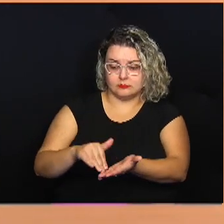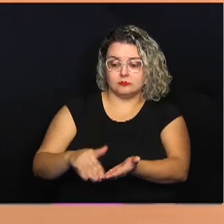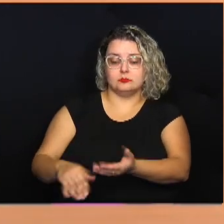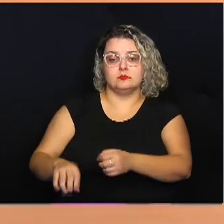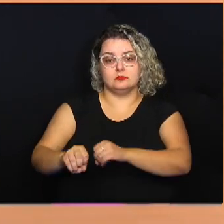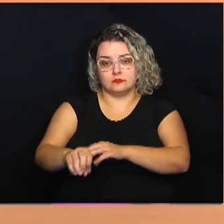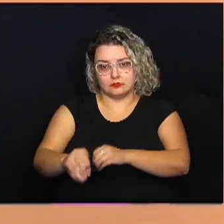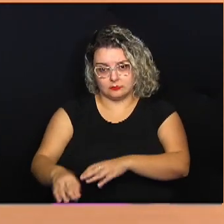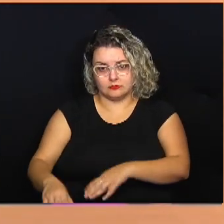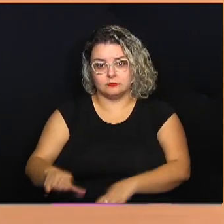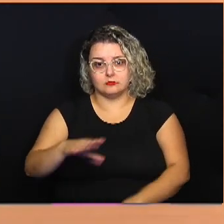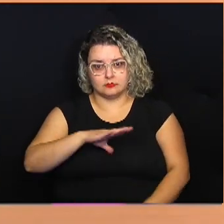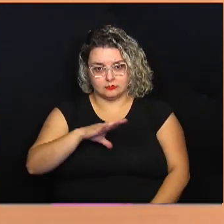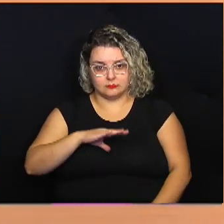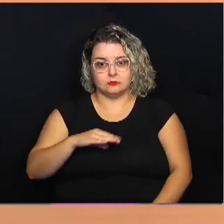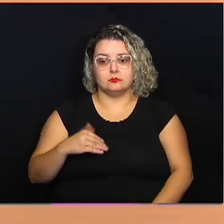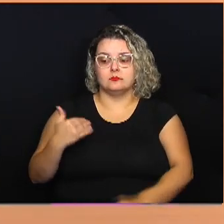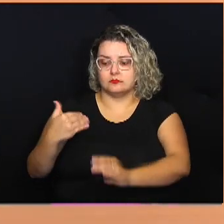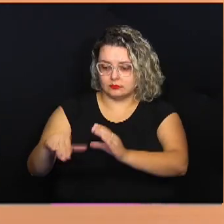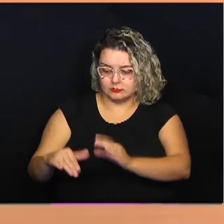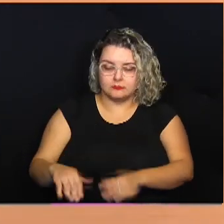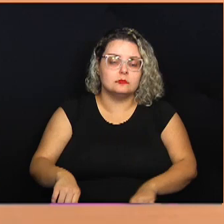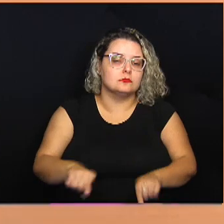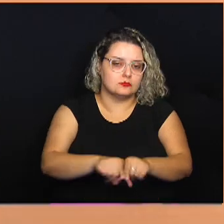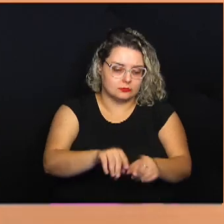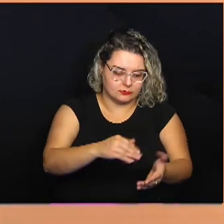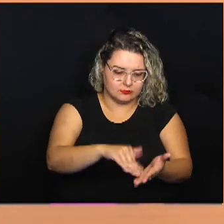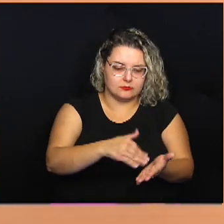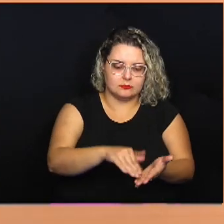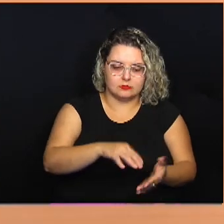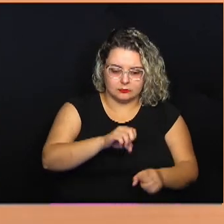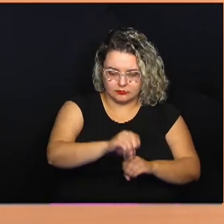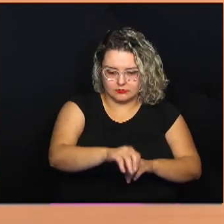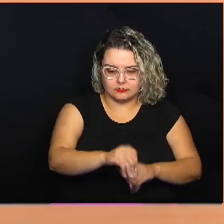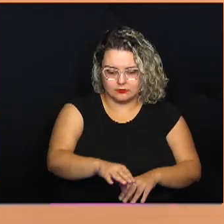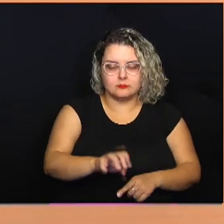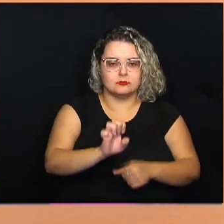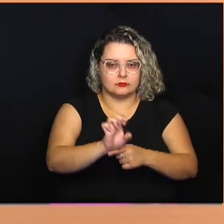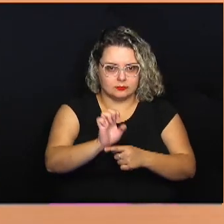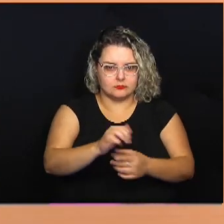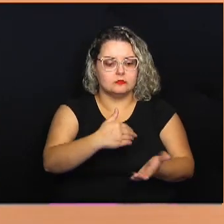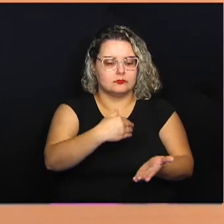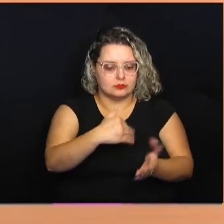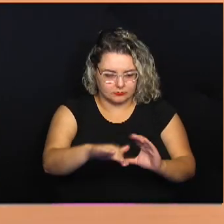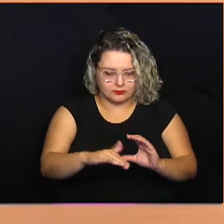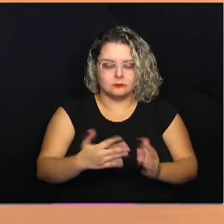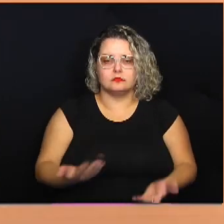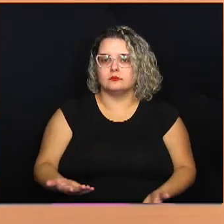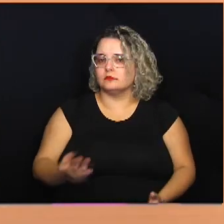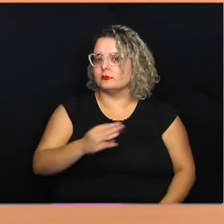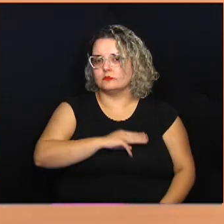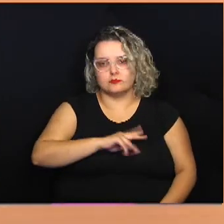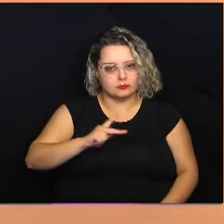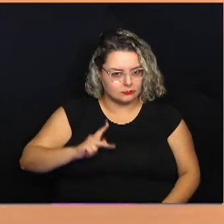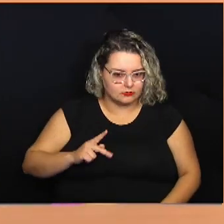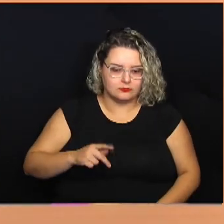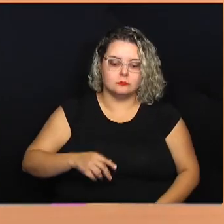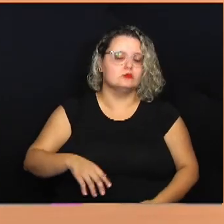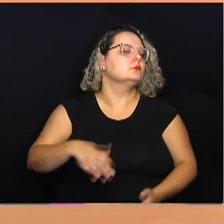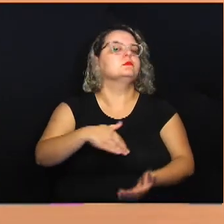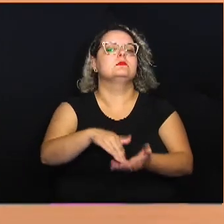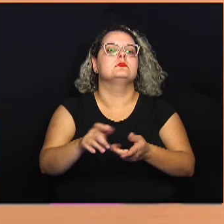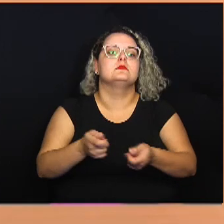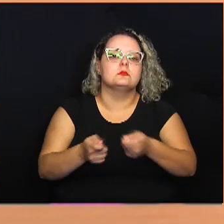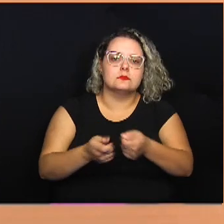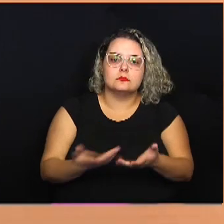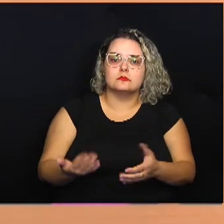Municipal, para a Secretaria Estadual, para a Prefeitura, para os órgãos de controle, Ministério Público, Conselho, enfim,